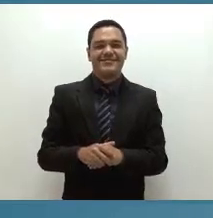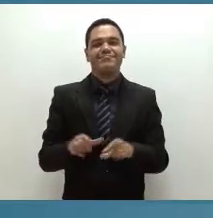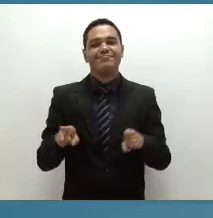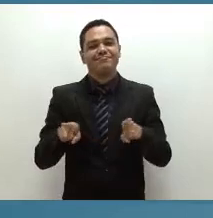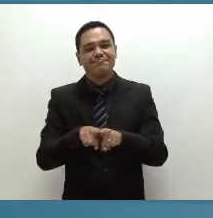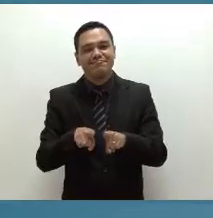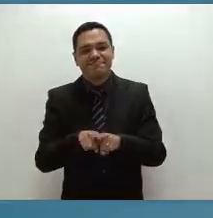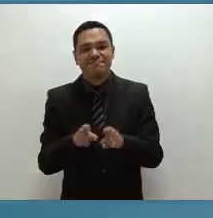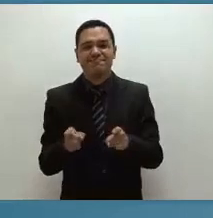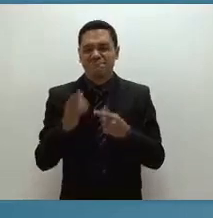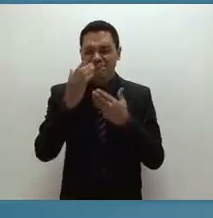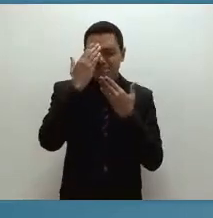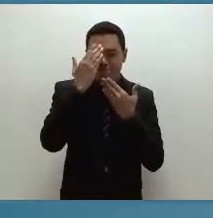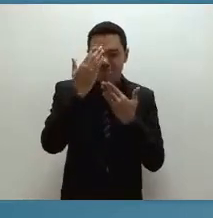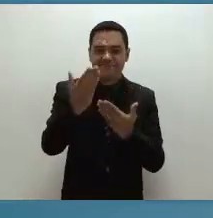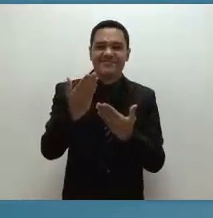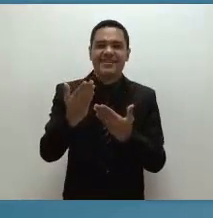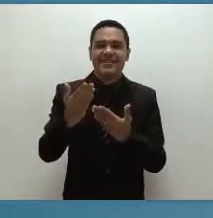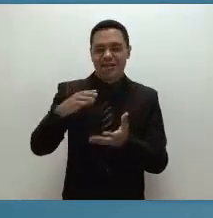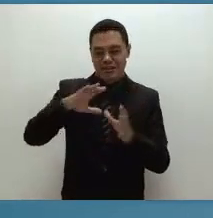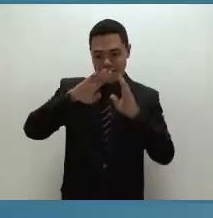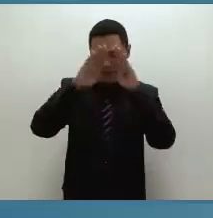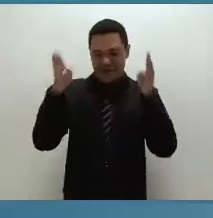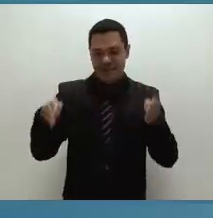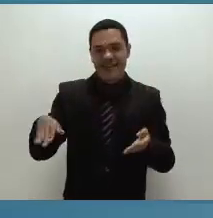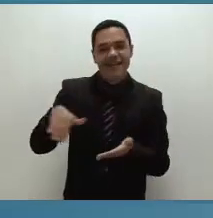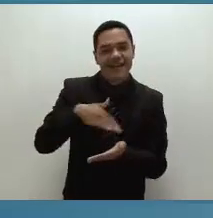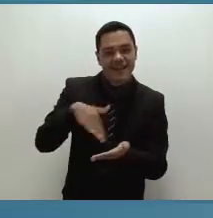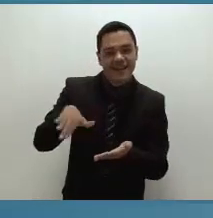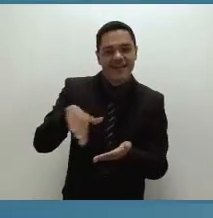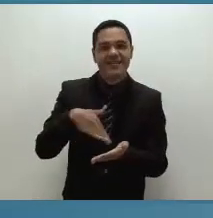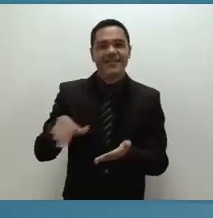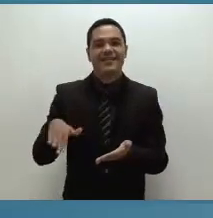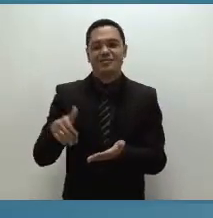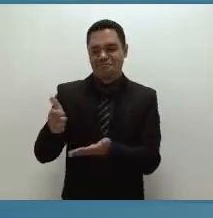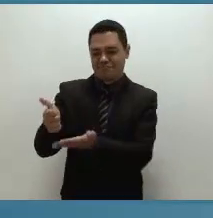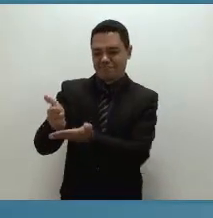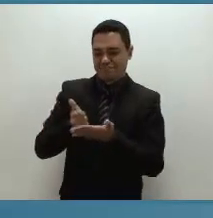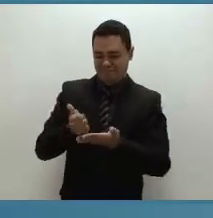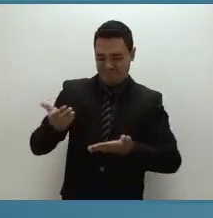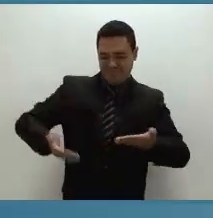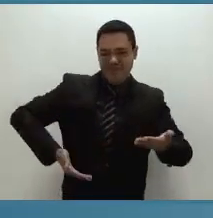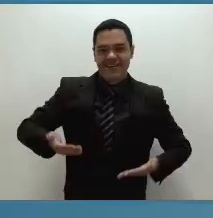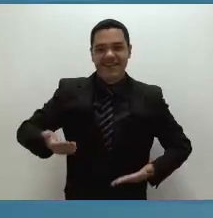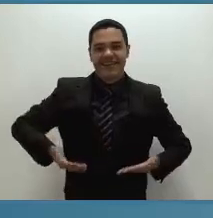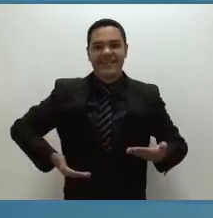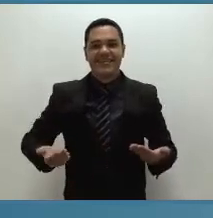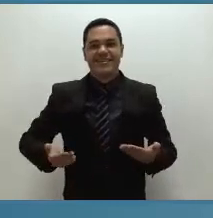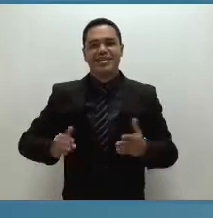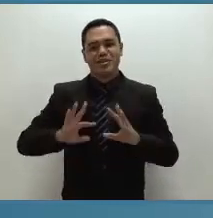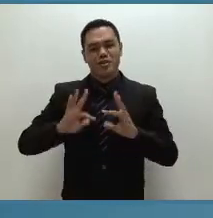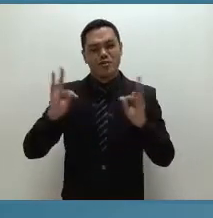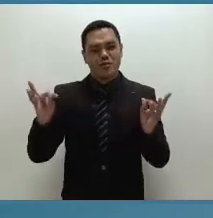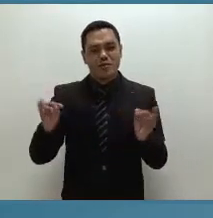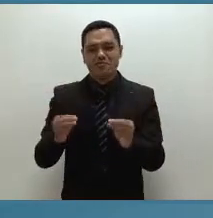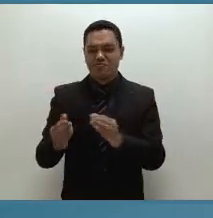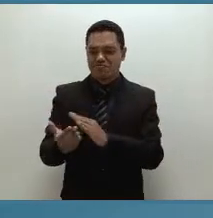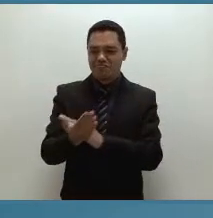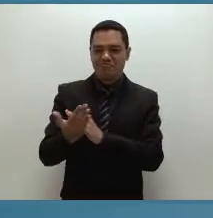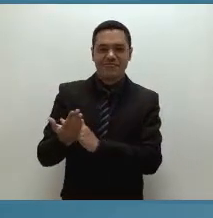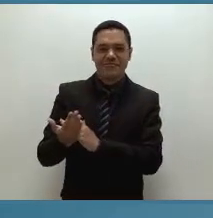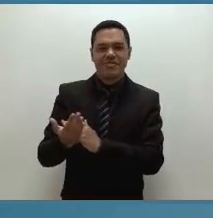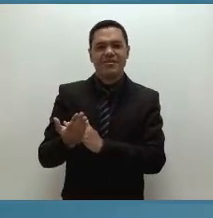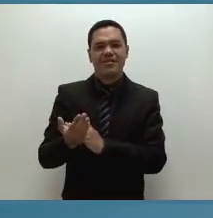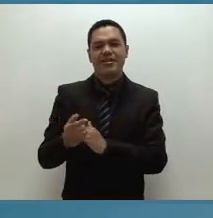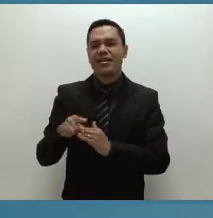também de agradecer ao meu gabinete, a todos os servidores no meu gabinete, que por várias vezes